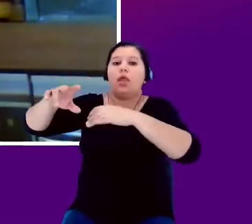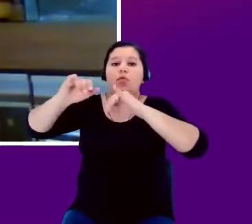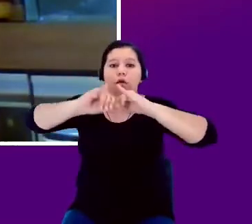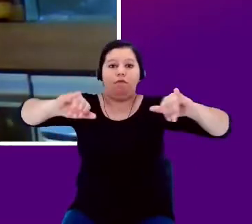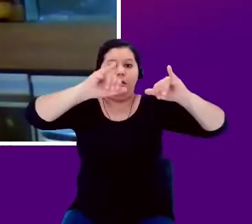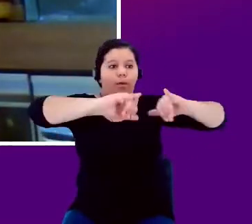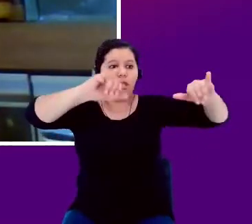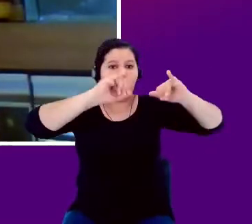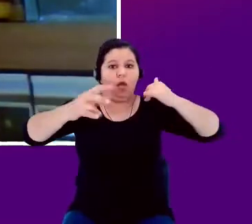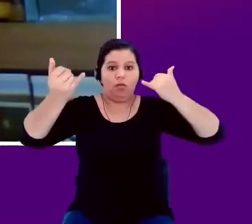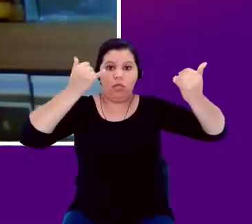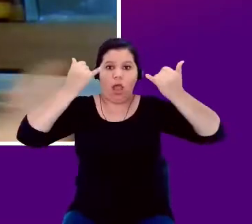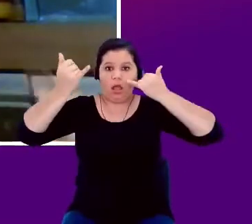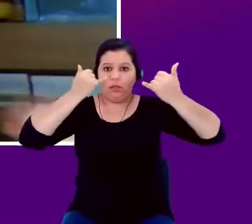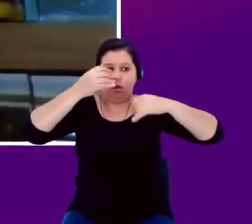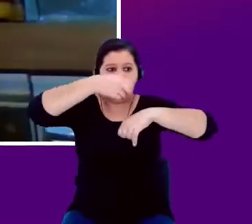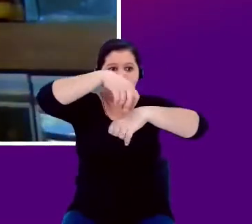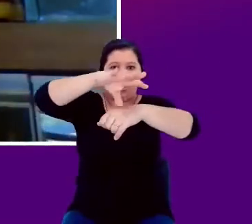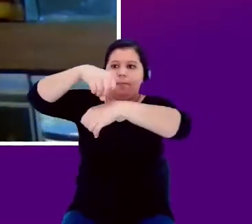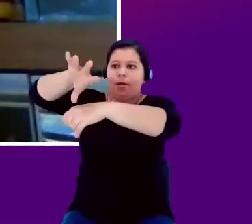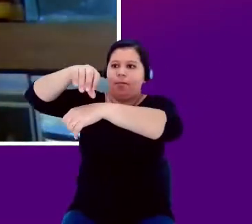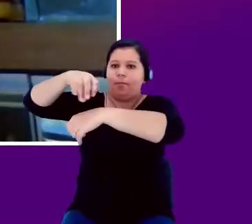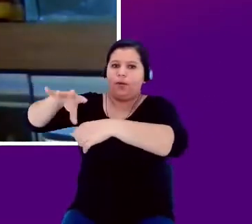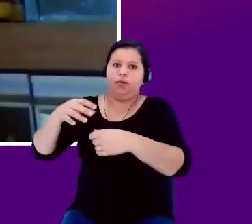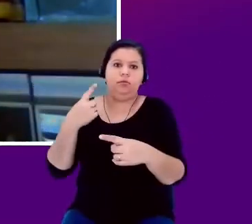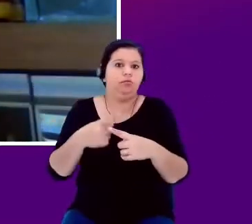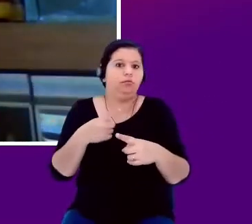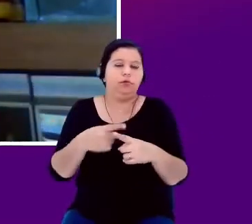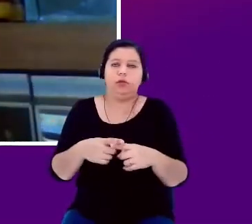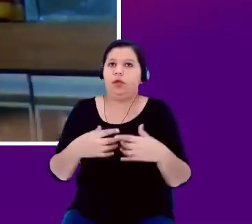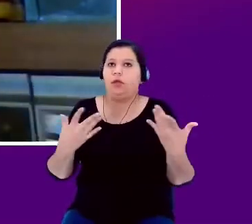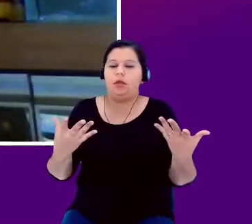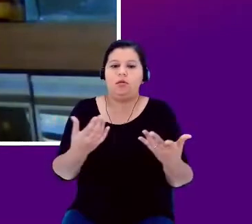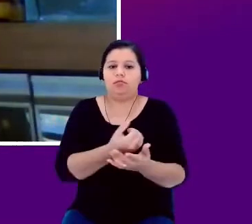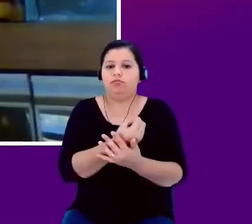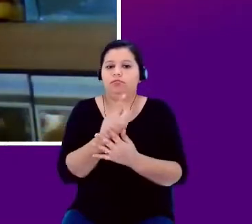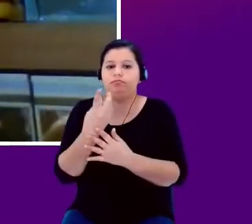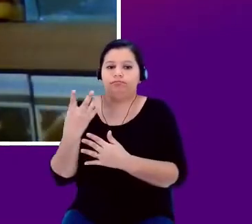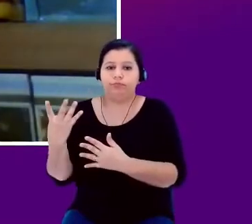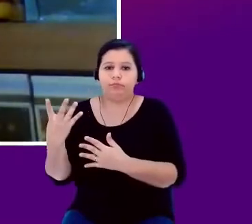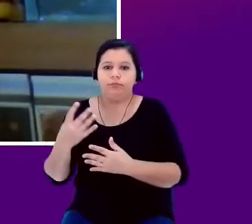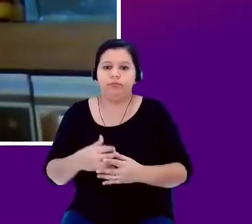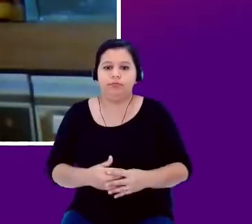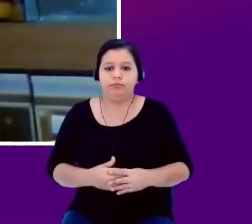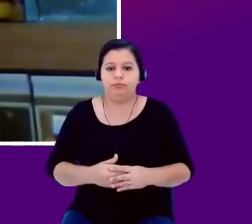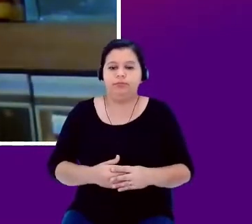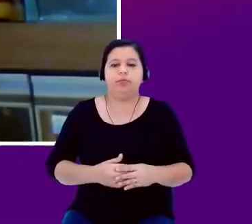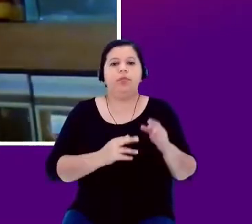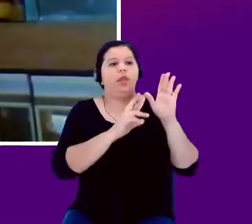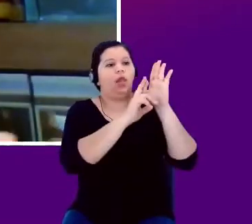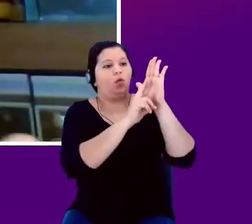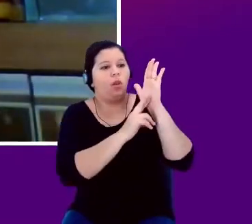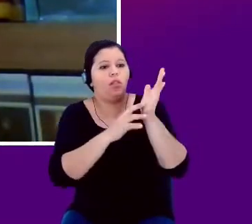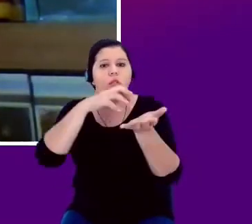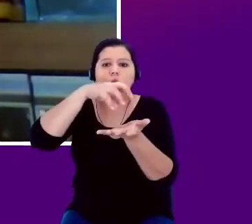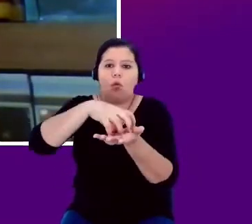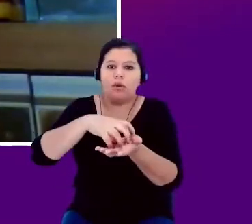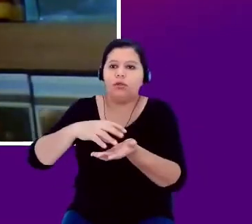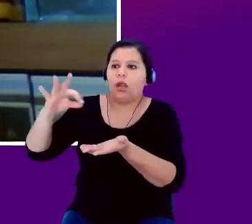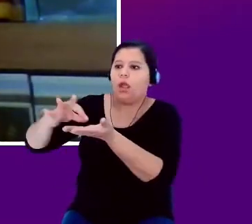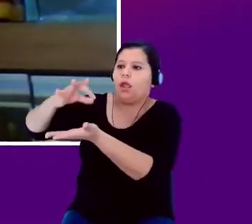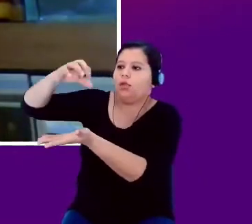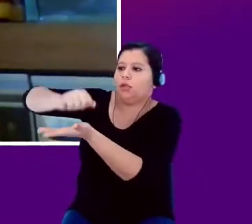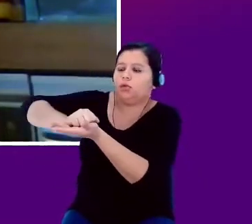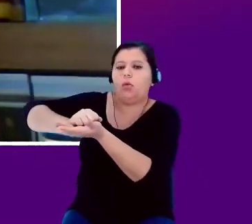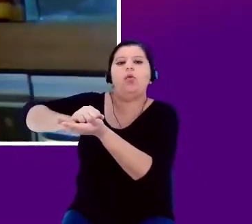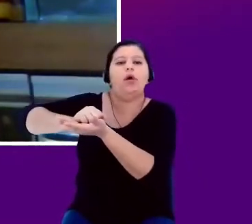essencial na atividade seguradora, dada a multiplicidade de ação. reguladores, as registradoras,